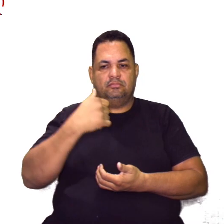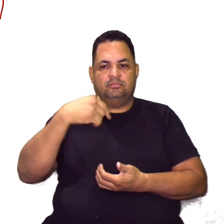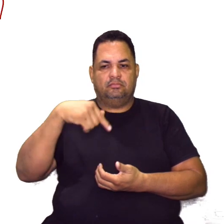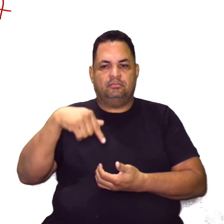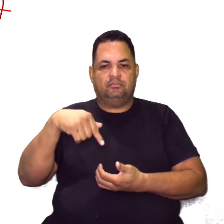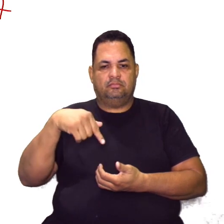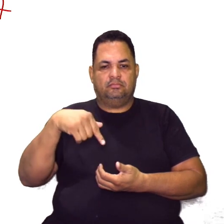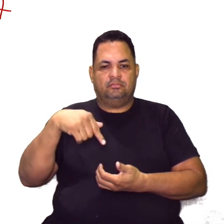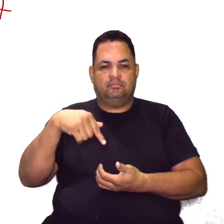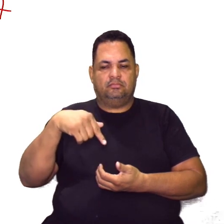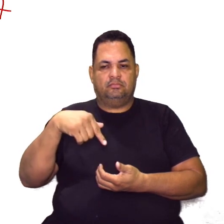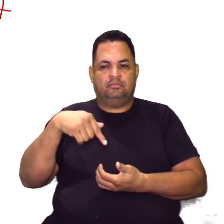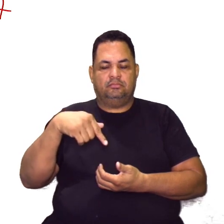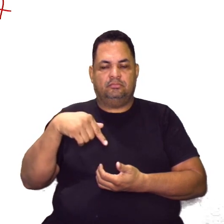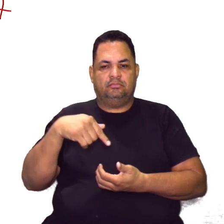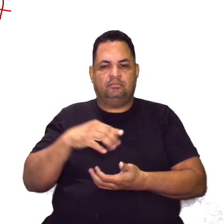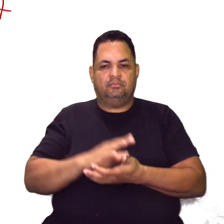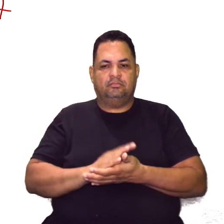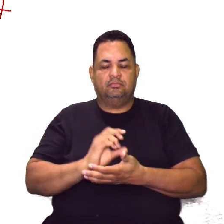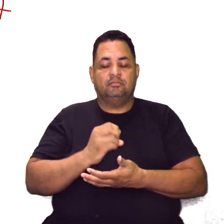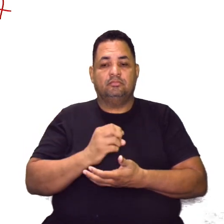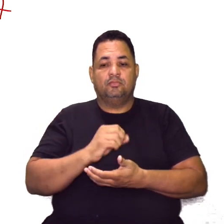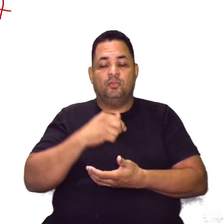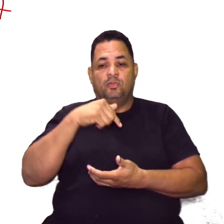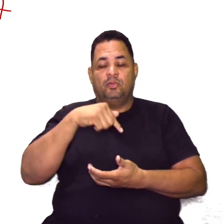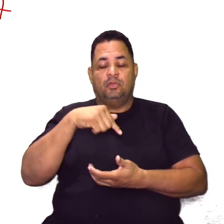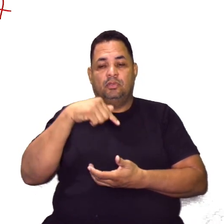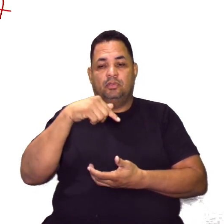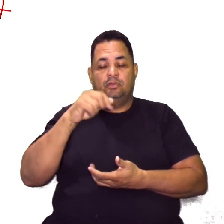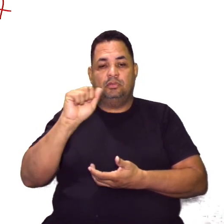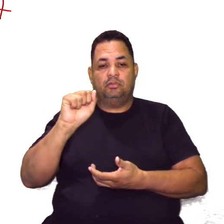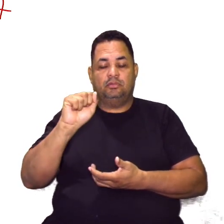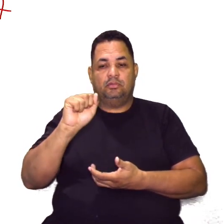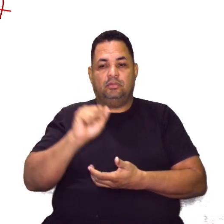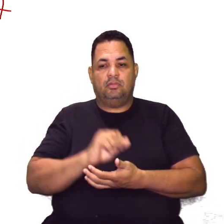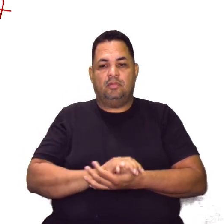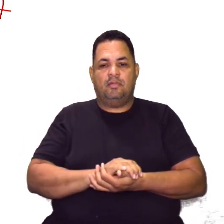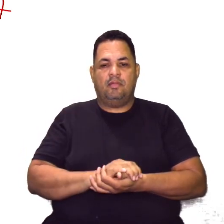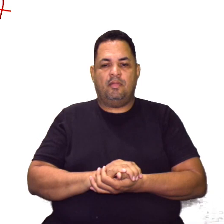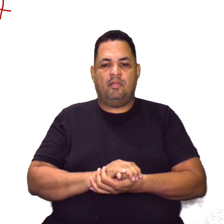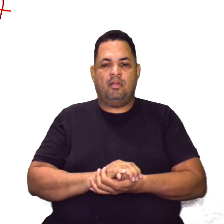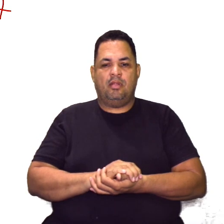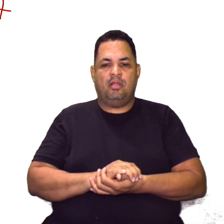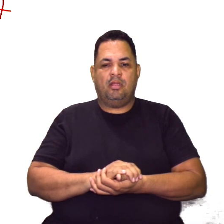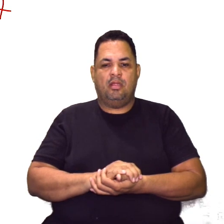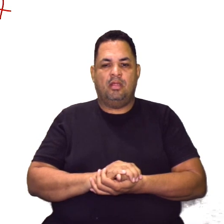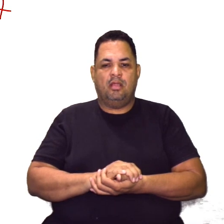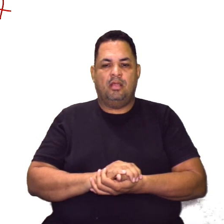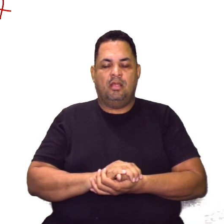17, ou a família 7A, que são exatamente os